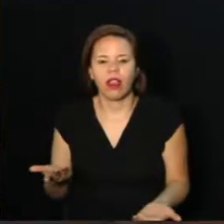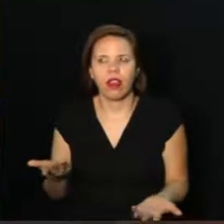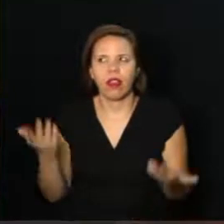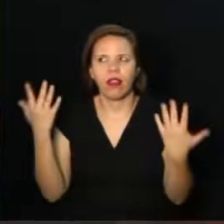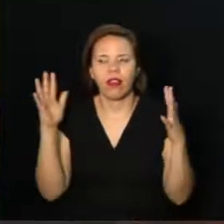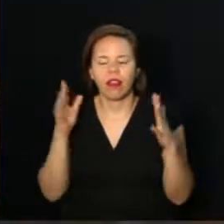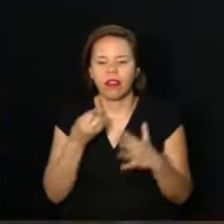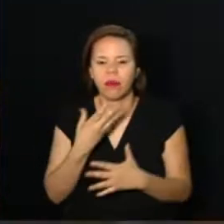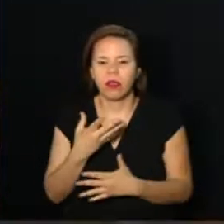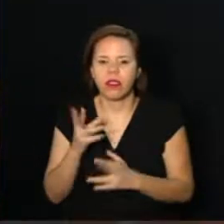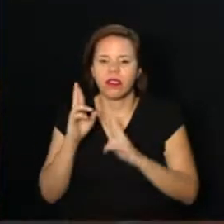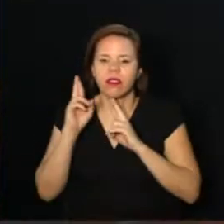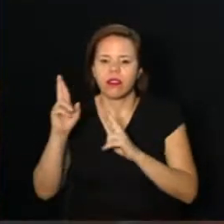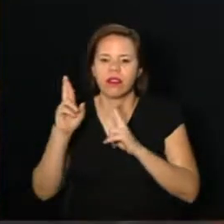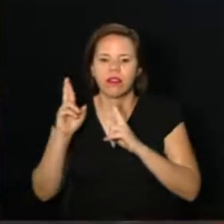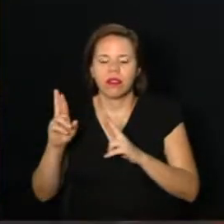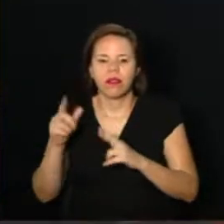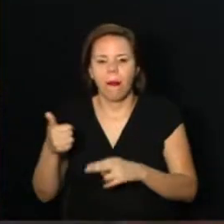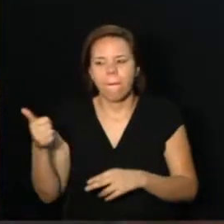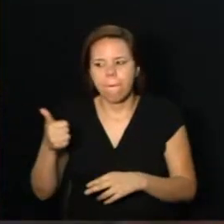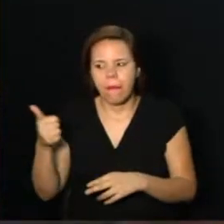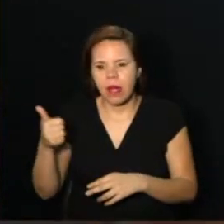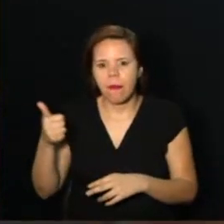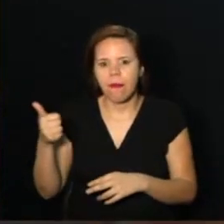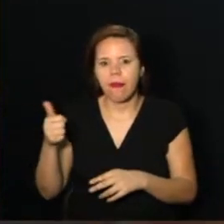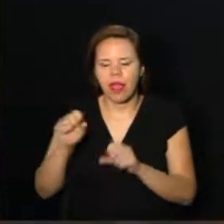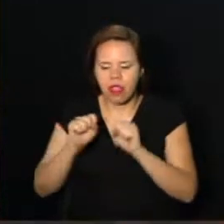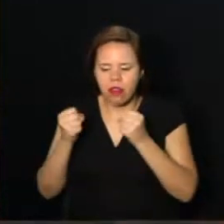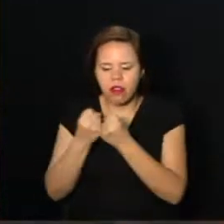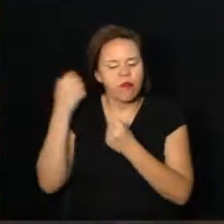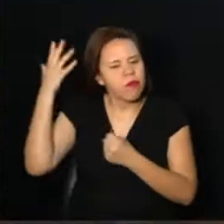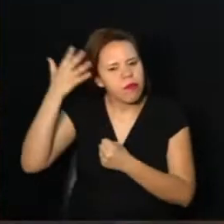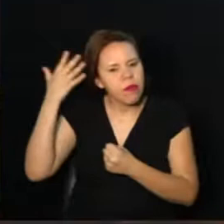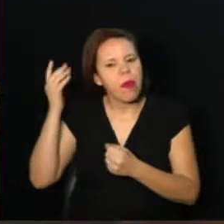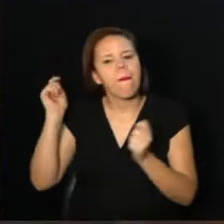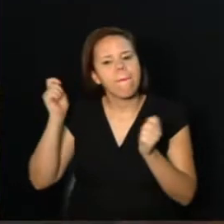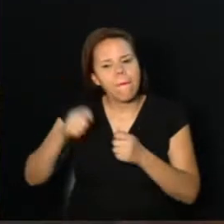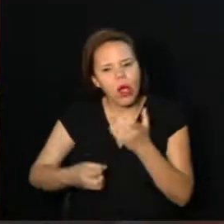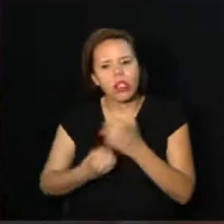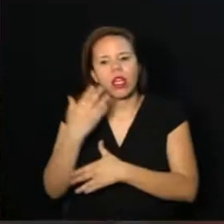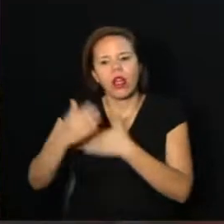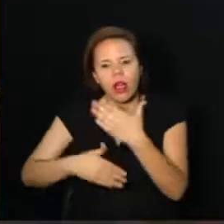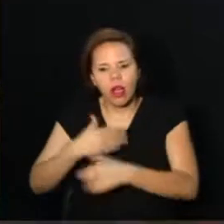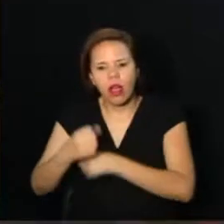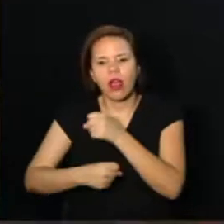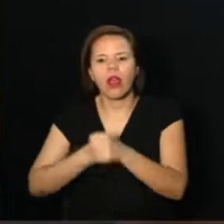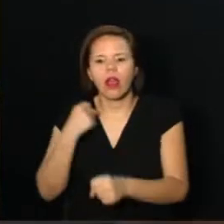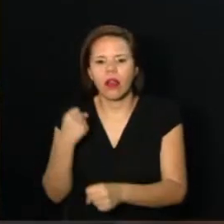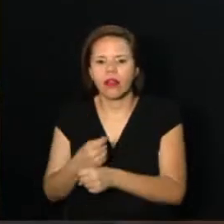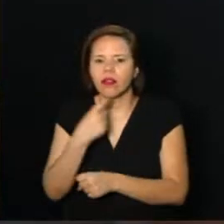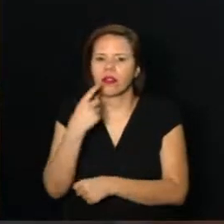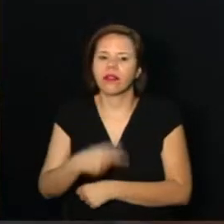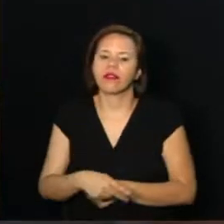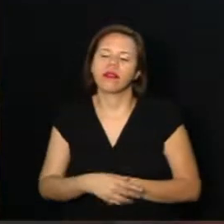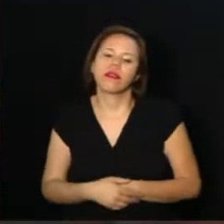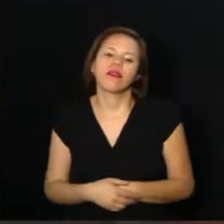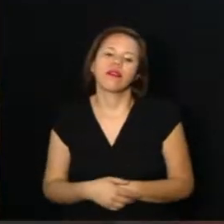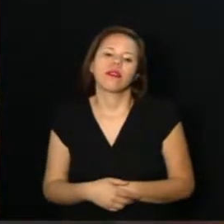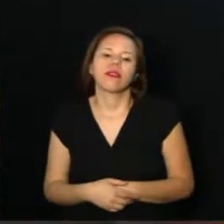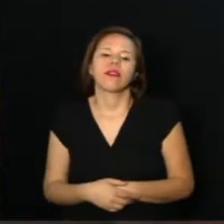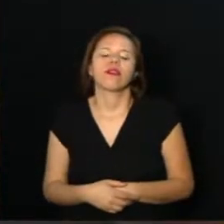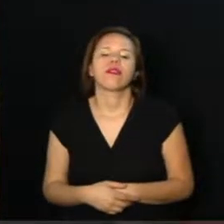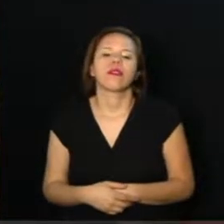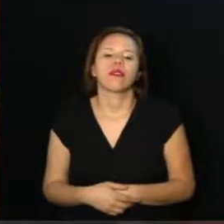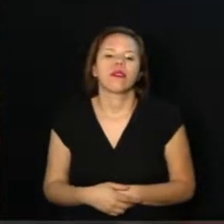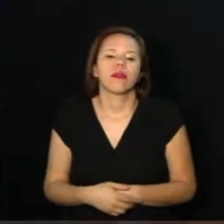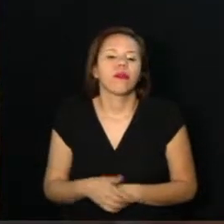que esse seja o primeiro de muitos eventos que possam ocorrer anualmente na cidade de Campinas,